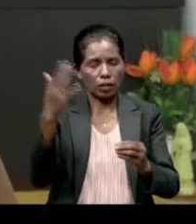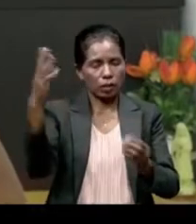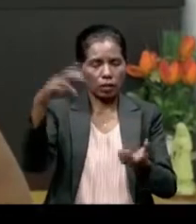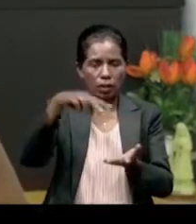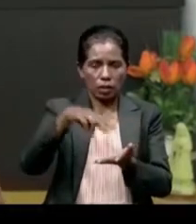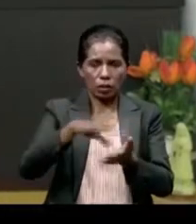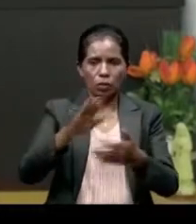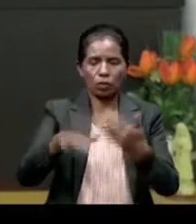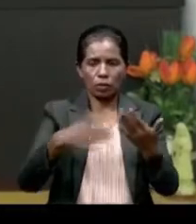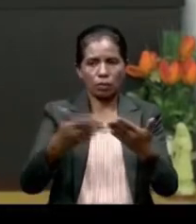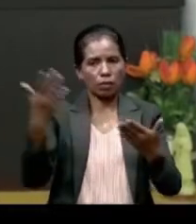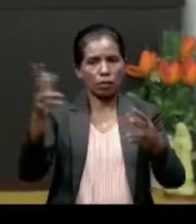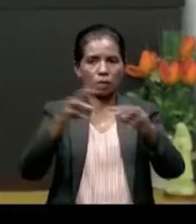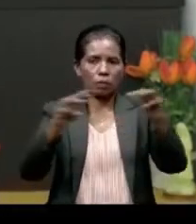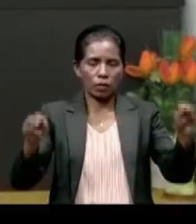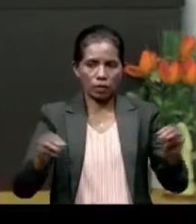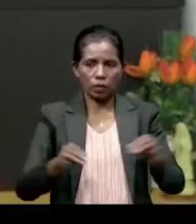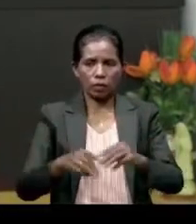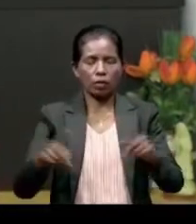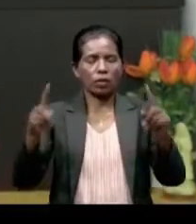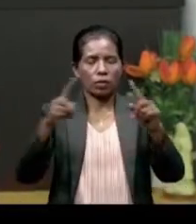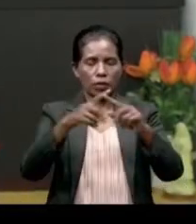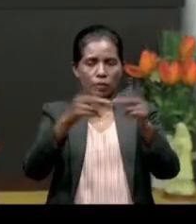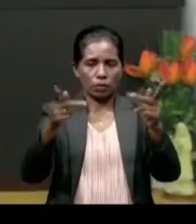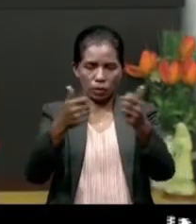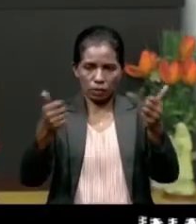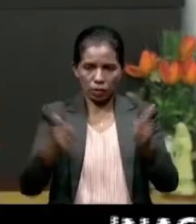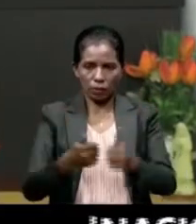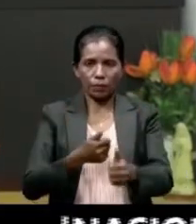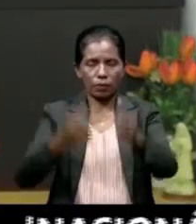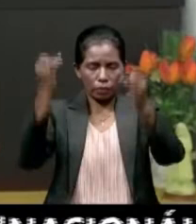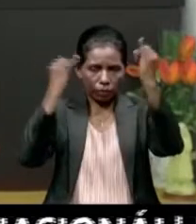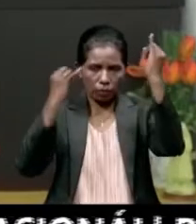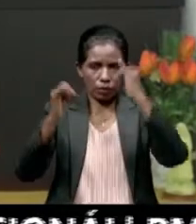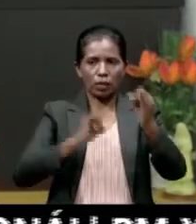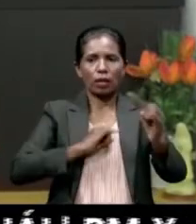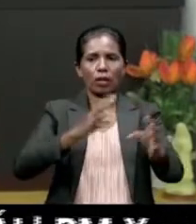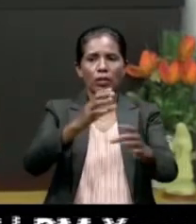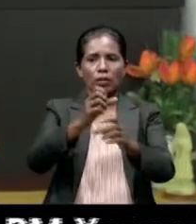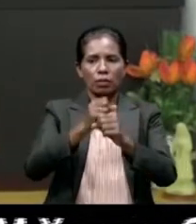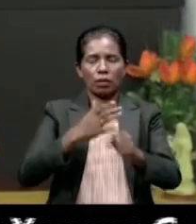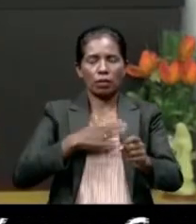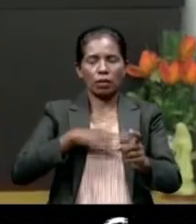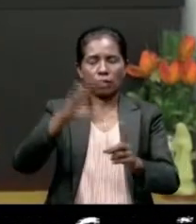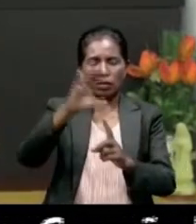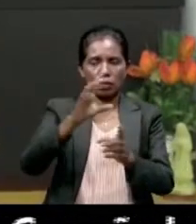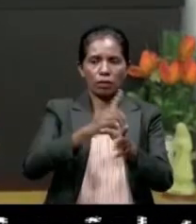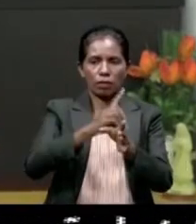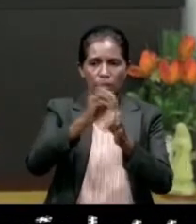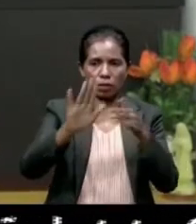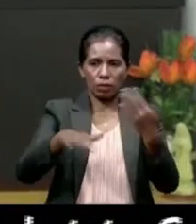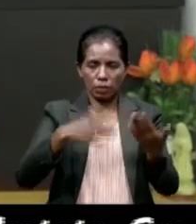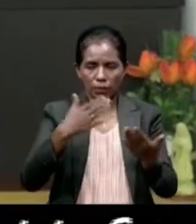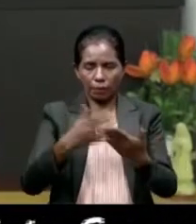estabelecimento o todo ia município, toia a posto sira. Tuir informação ser nebe maka o simo rasi, que o senhor de chefe de departamento rira nebe maka,